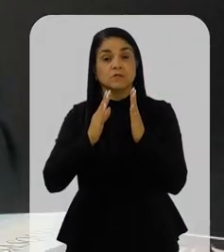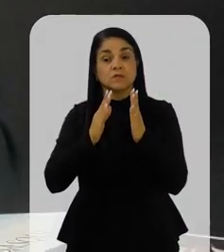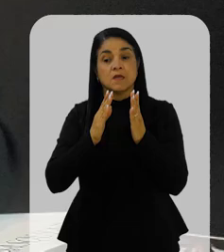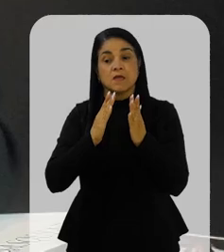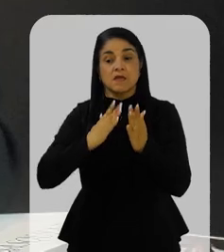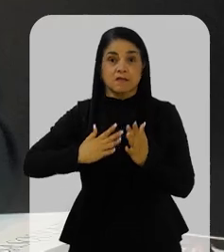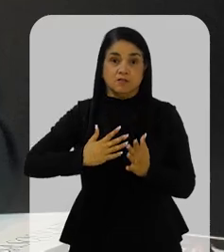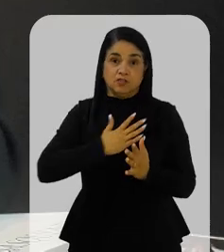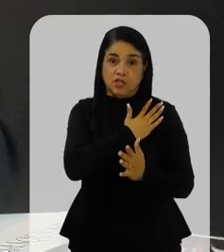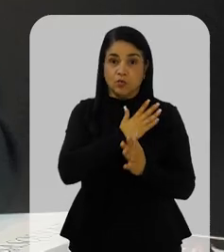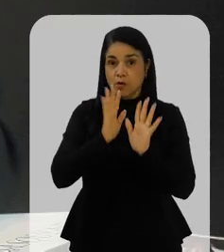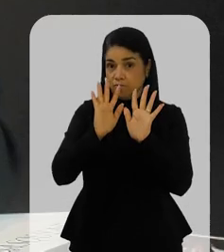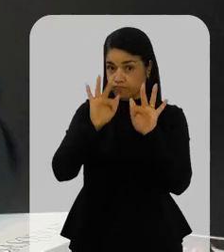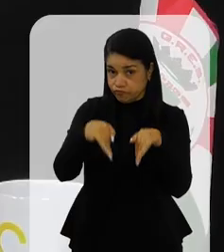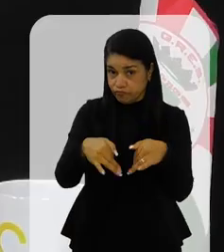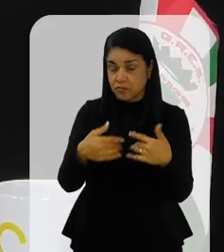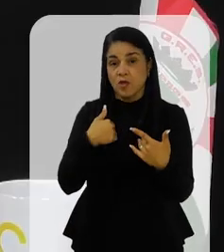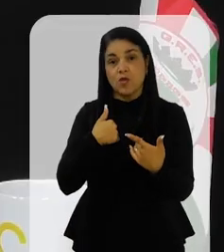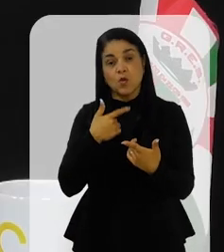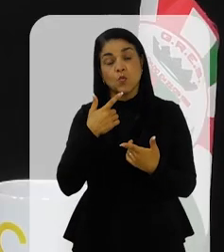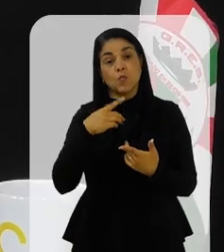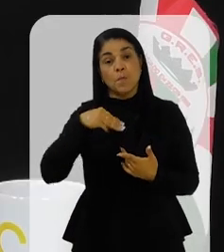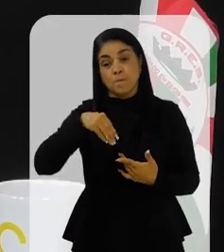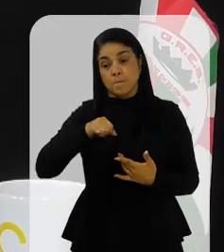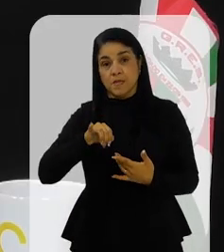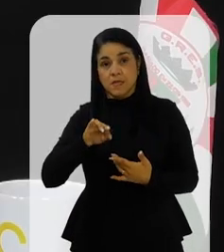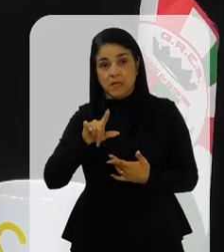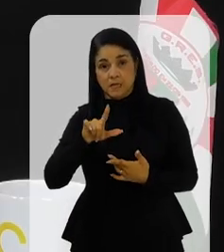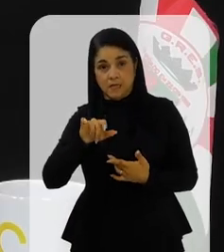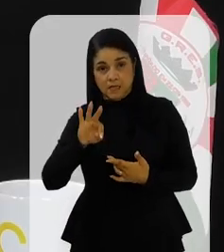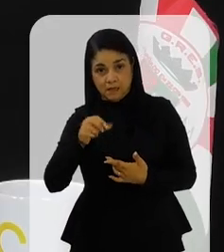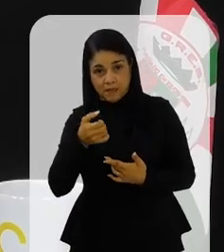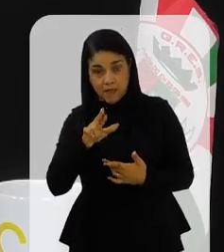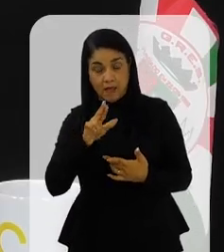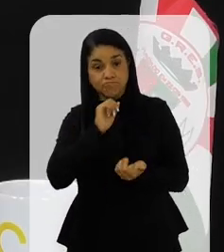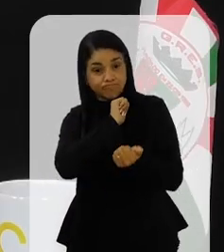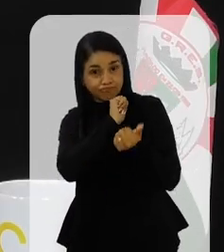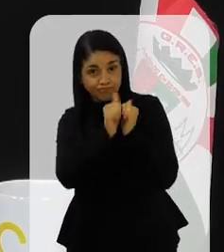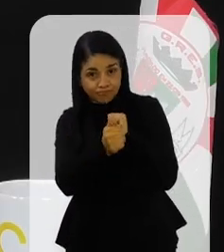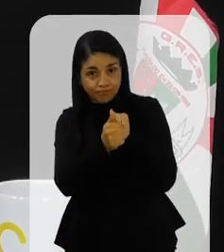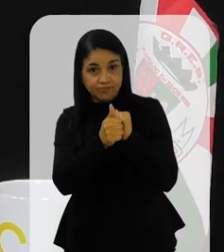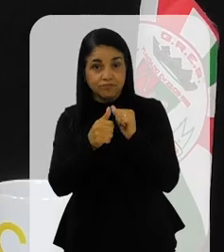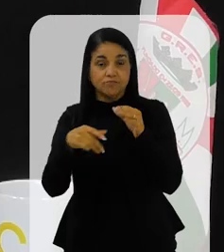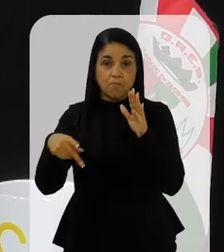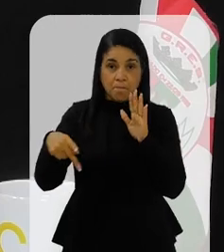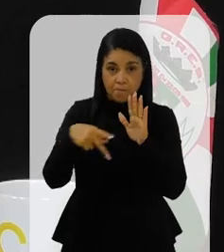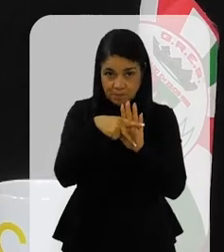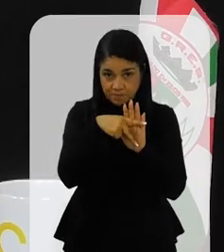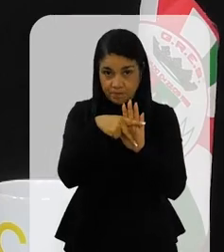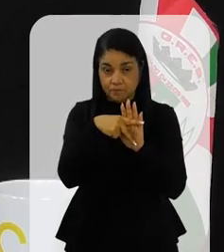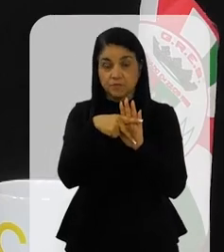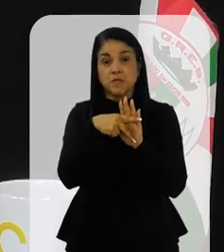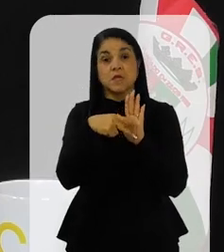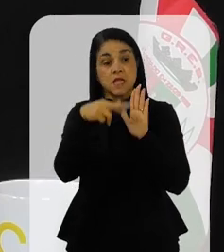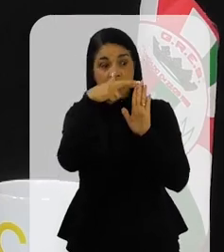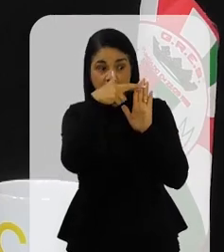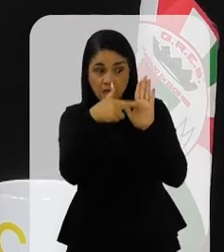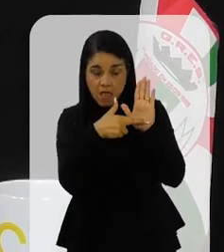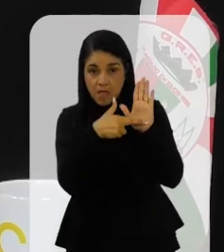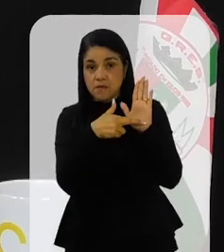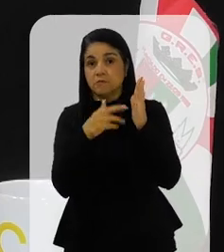fui um militar esportivo, vamos dizer assim, né? Mas sempre dentro das normas e regras. Então, isso